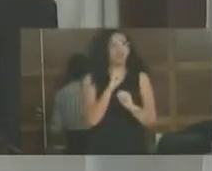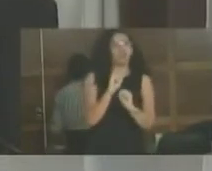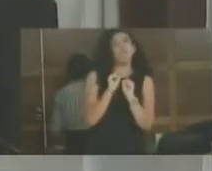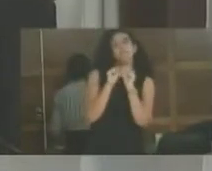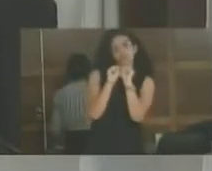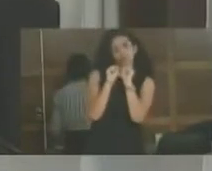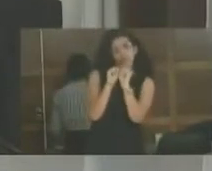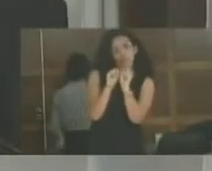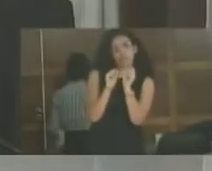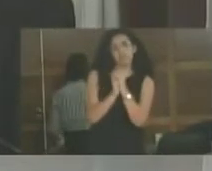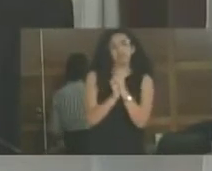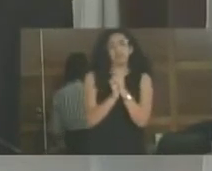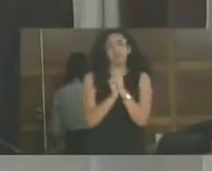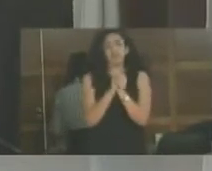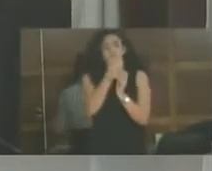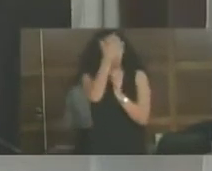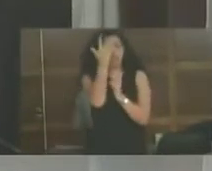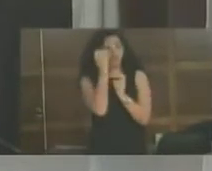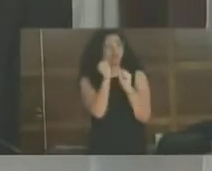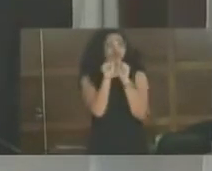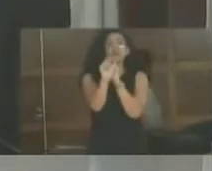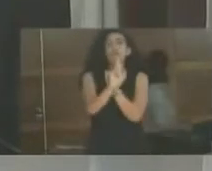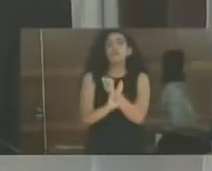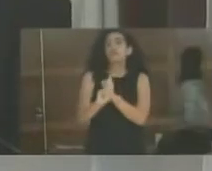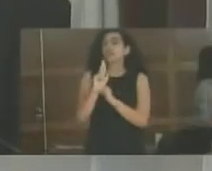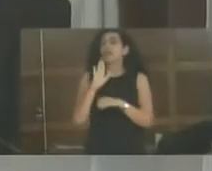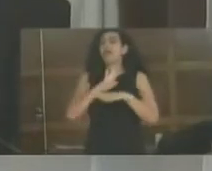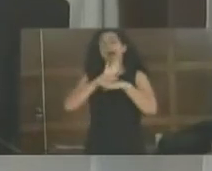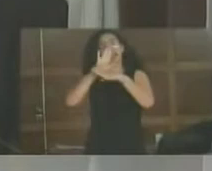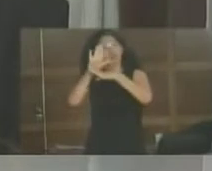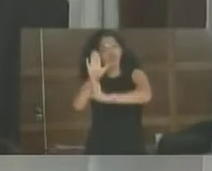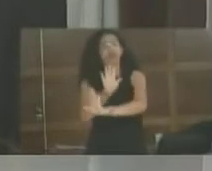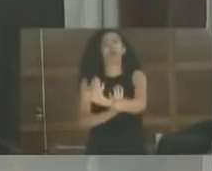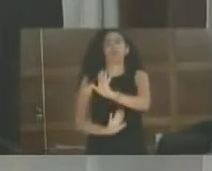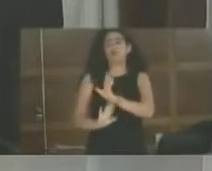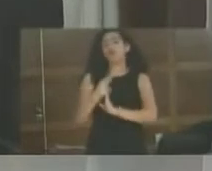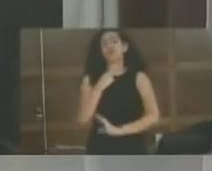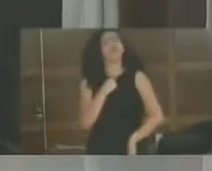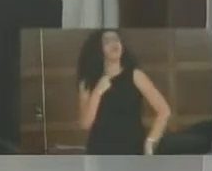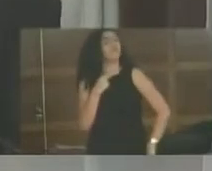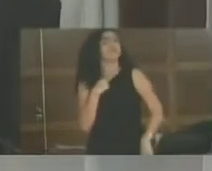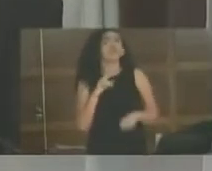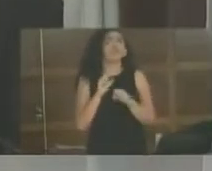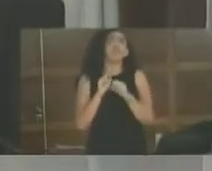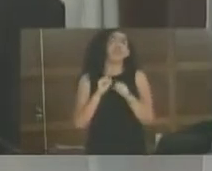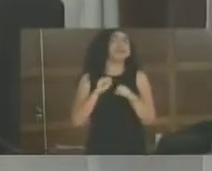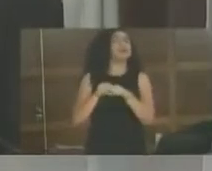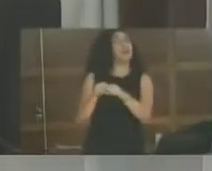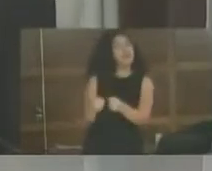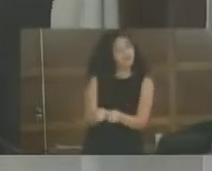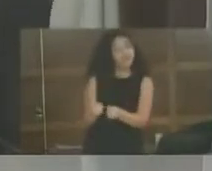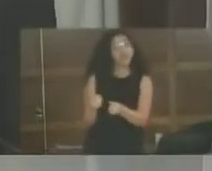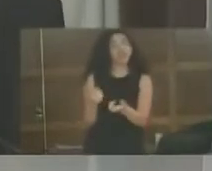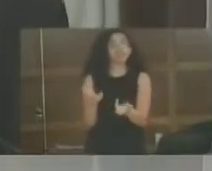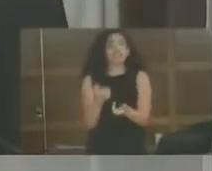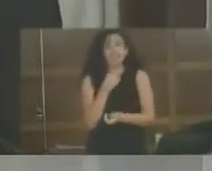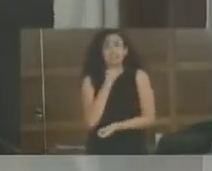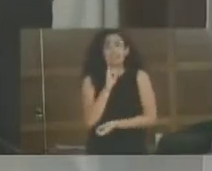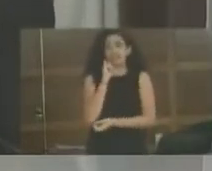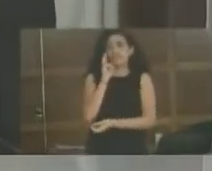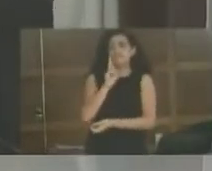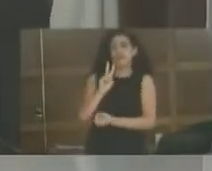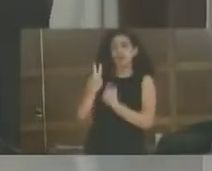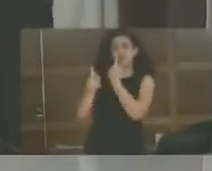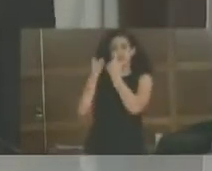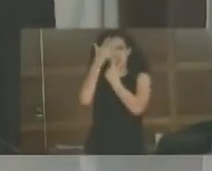no ponto, pô. E as pessoas, né, ajudarem a não deixar depredar. Quem estiver por perto, ver alguém sacaneando, não deixar. Ô,